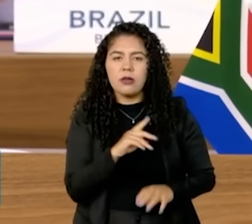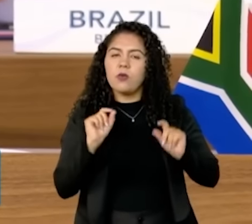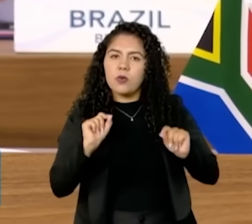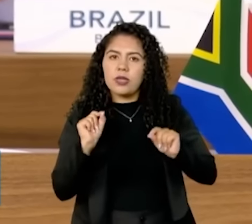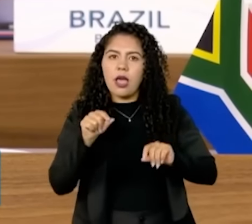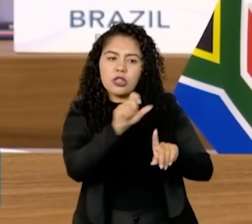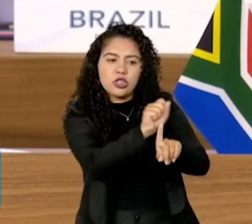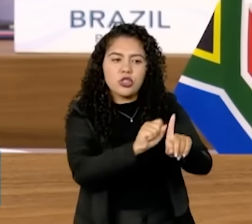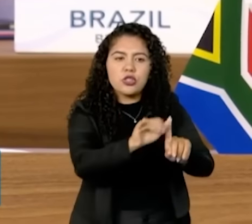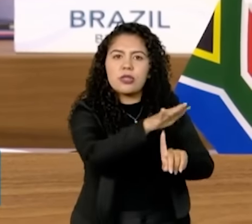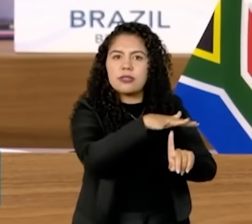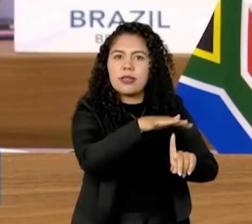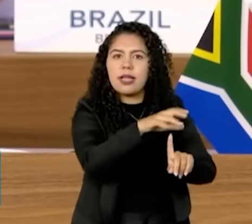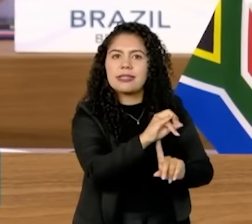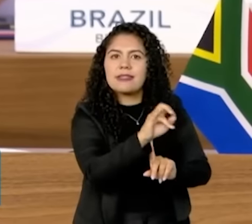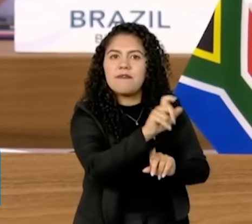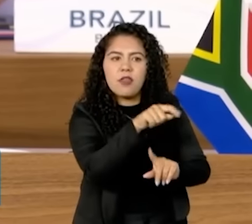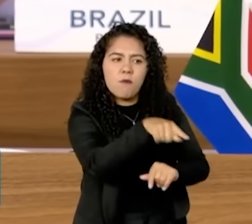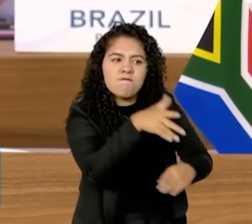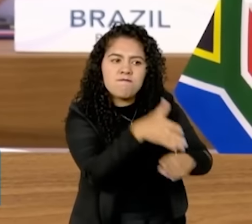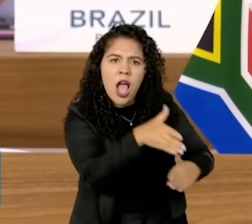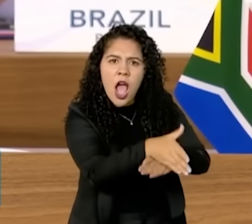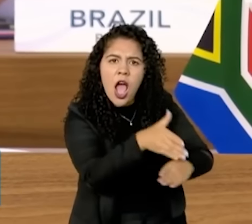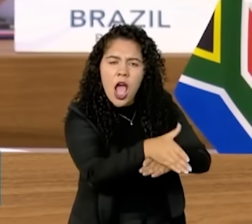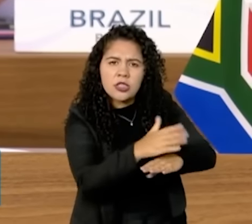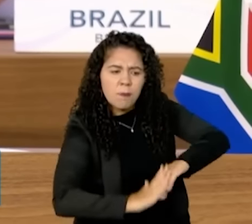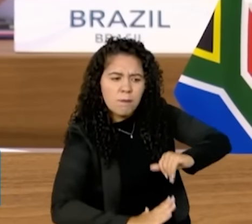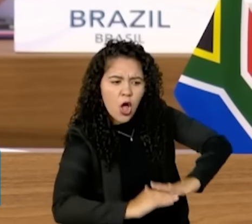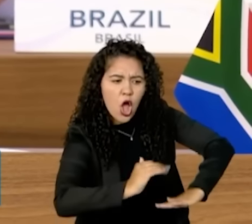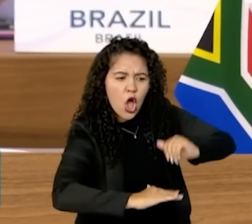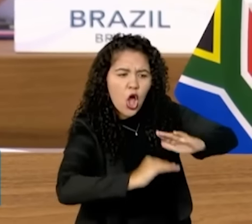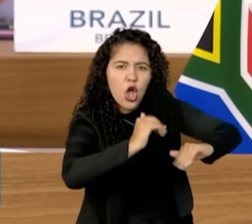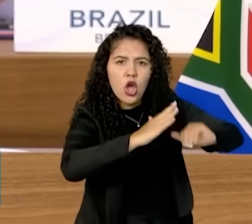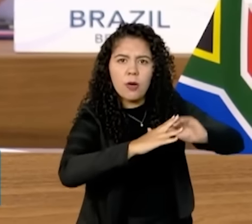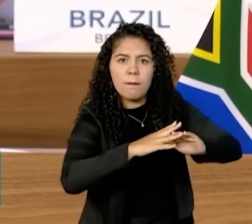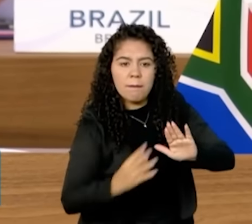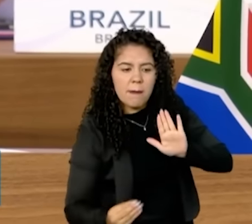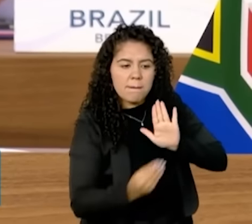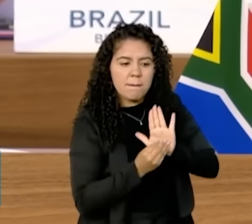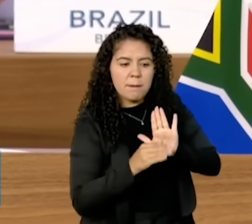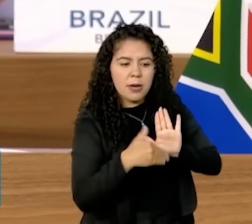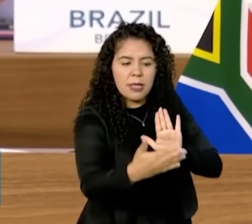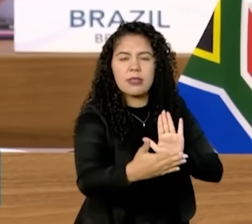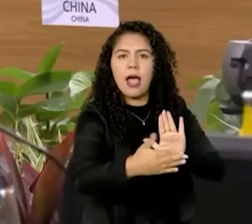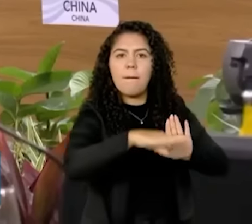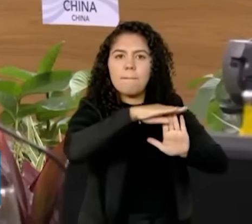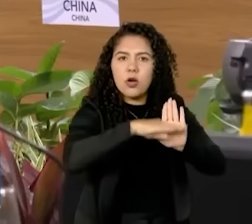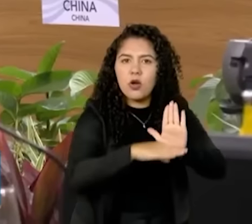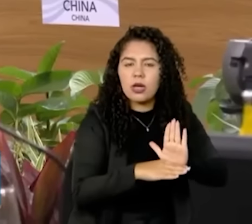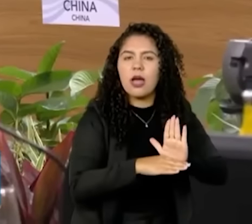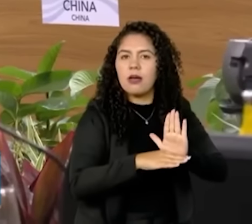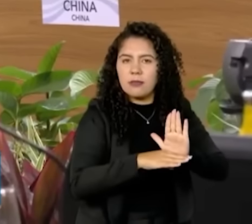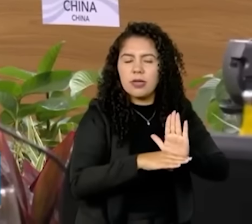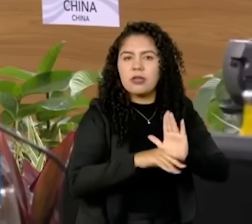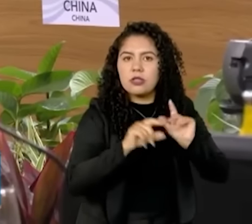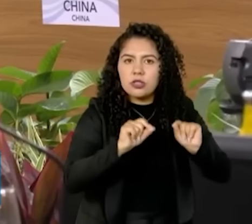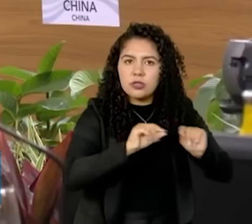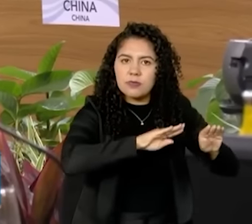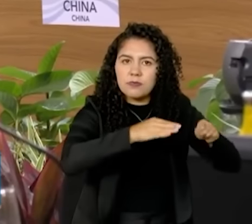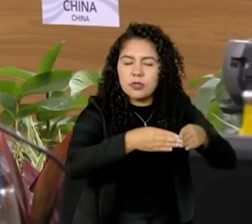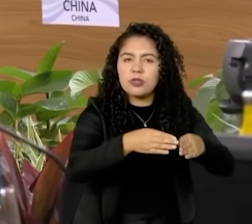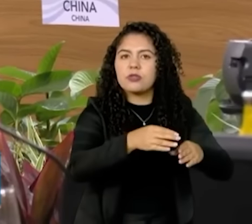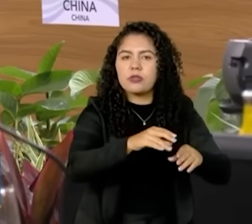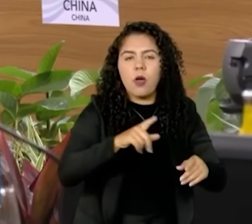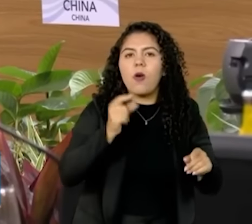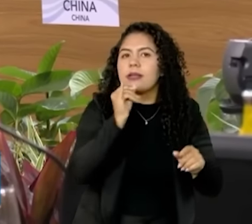da sociedade civil, concebemos e implementamos programas de inclusão social, de fomento da agricultura